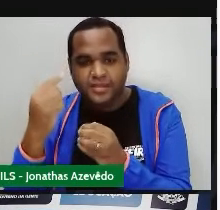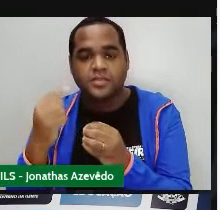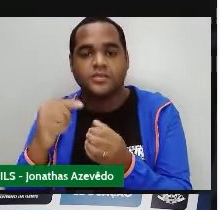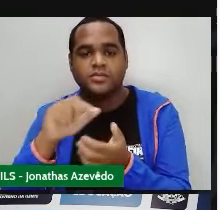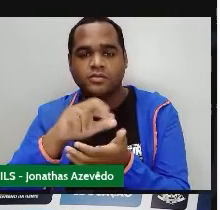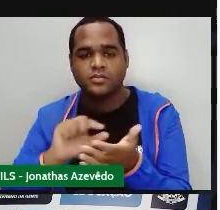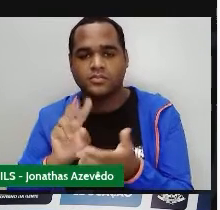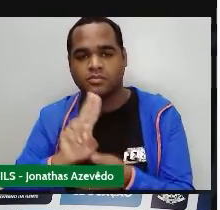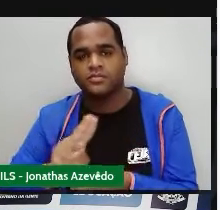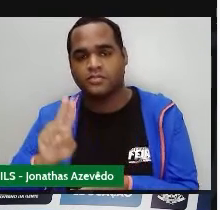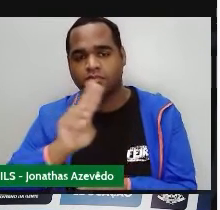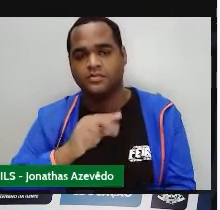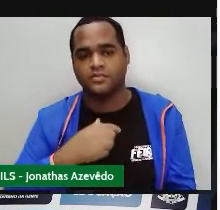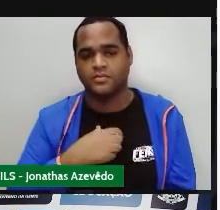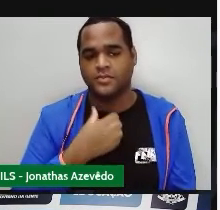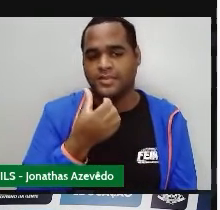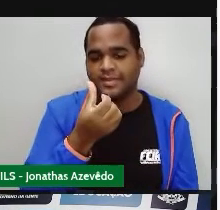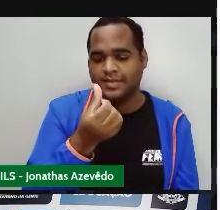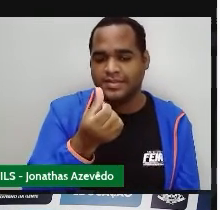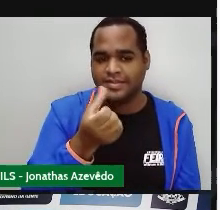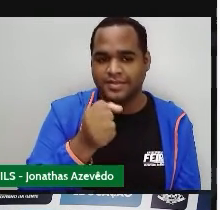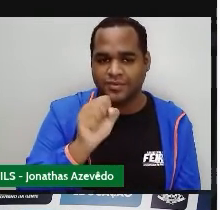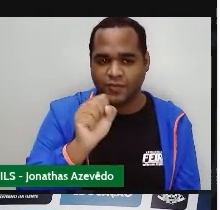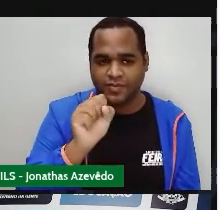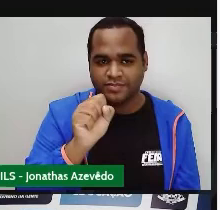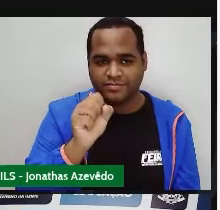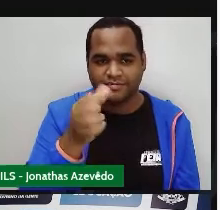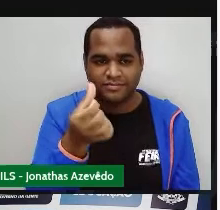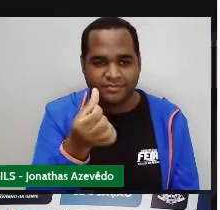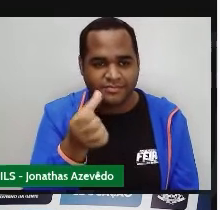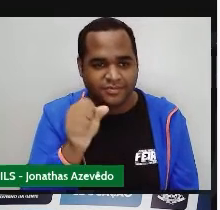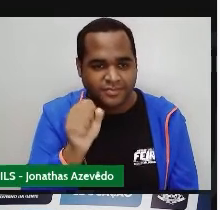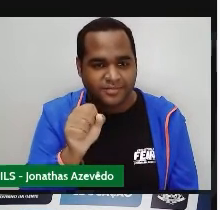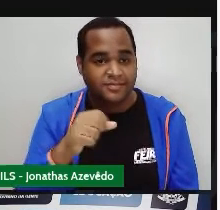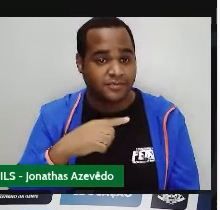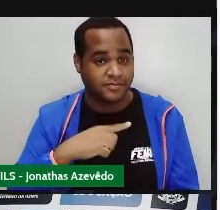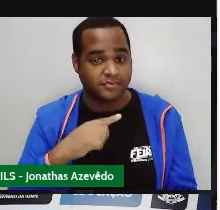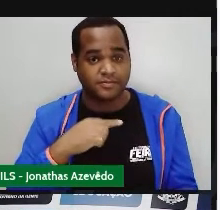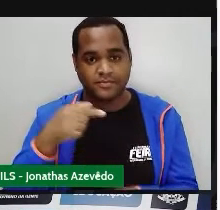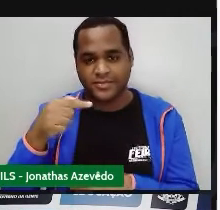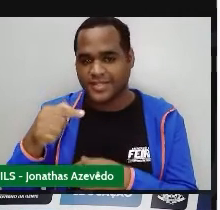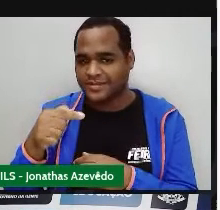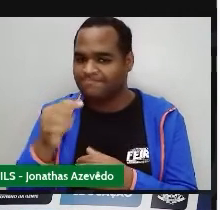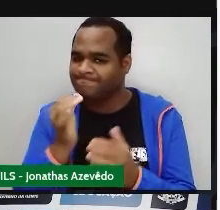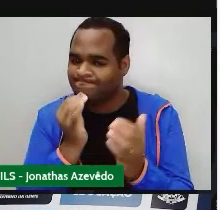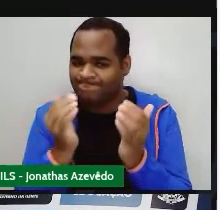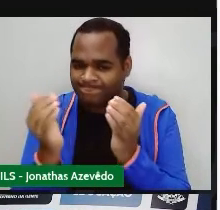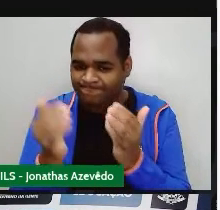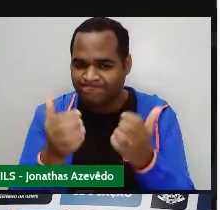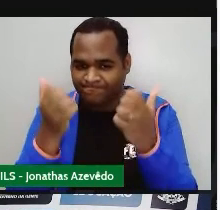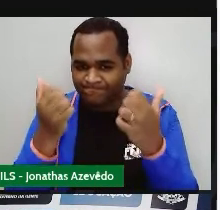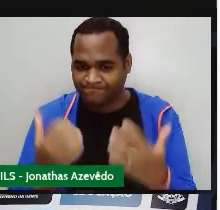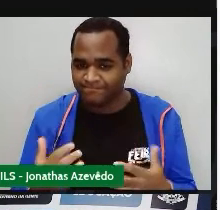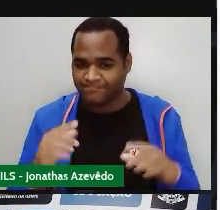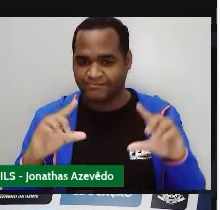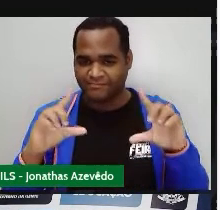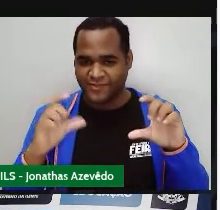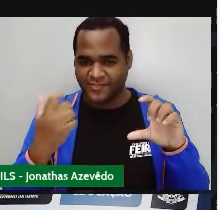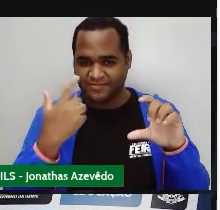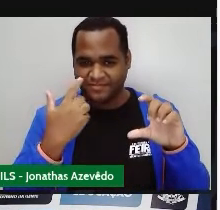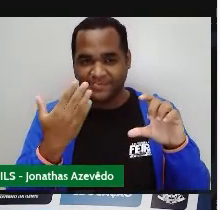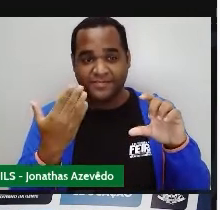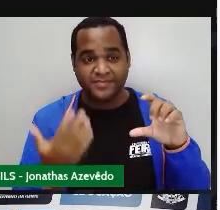utilizados 68 Canudos para construir sete representações de figuras tão